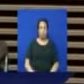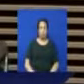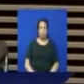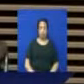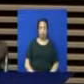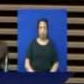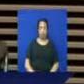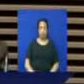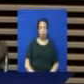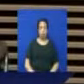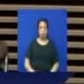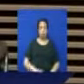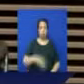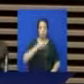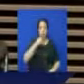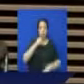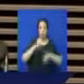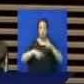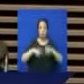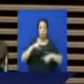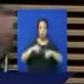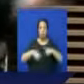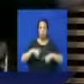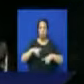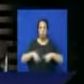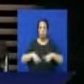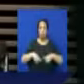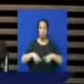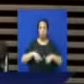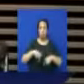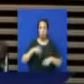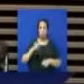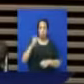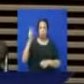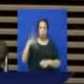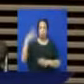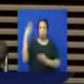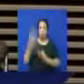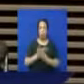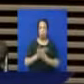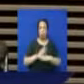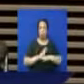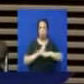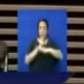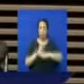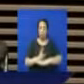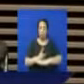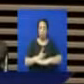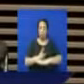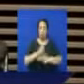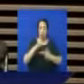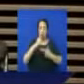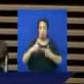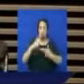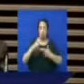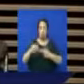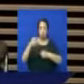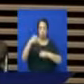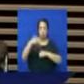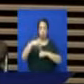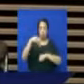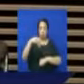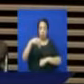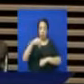O coordenador executivo do PROCON, Ricardo Melo, que representa o Executivo Municipal e ex-presidente